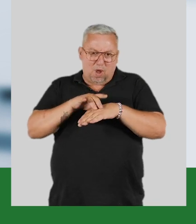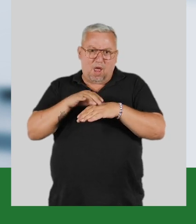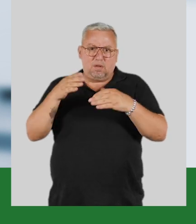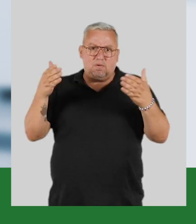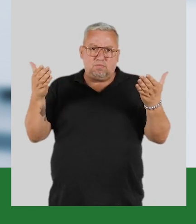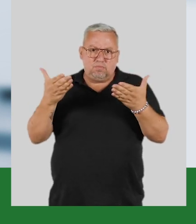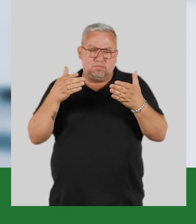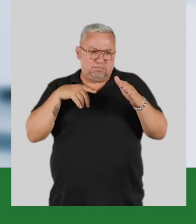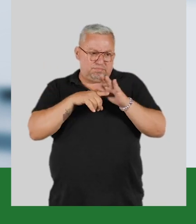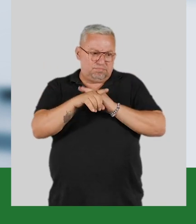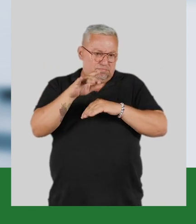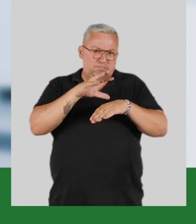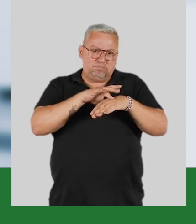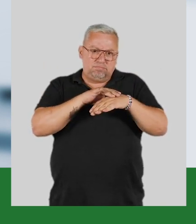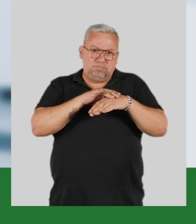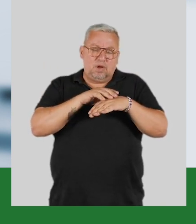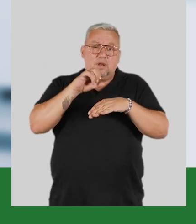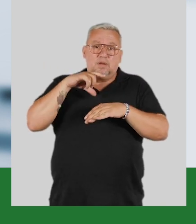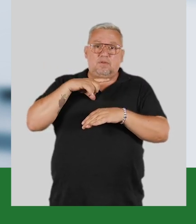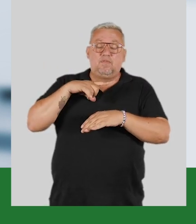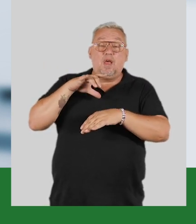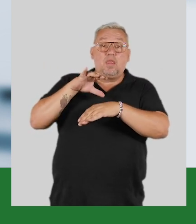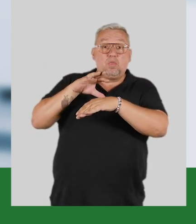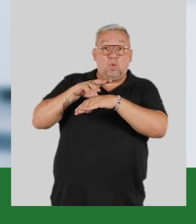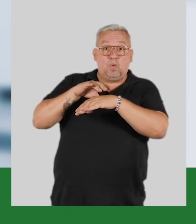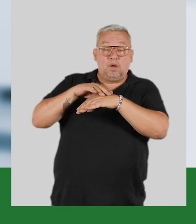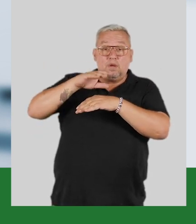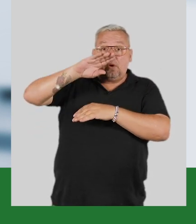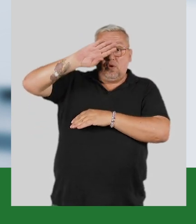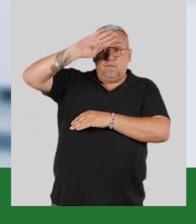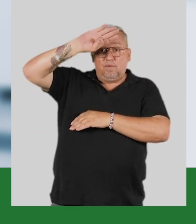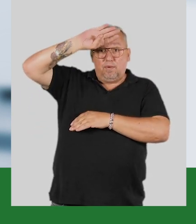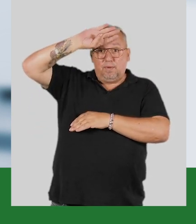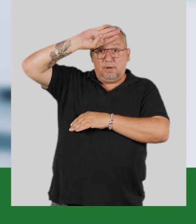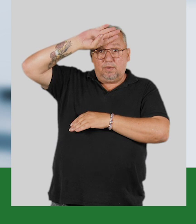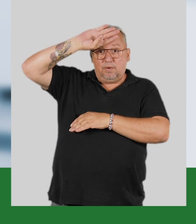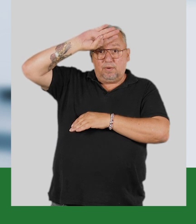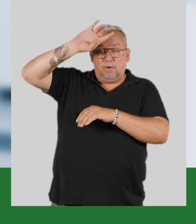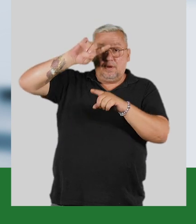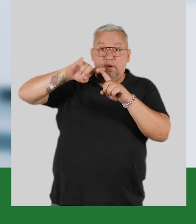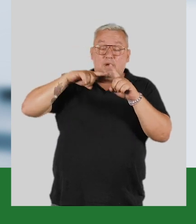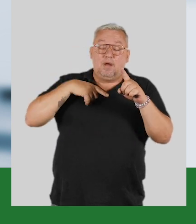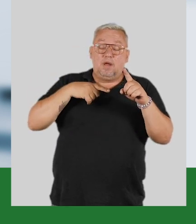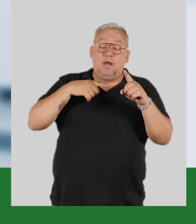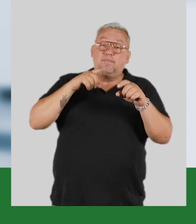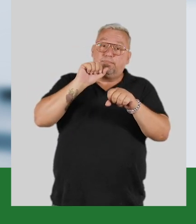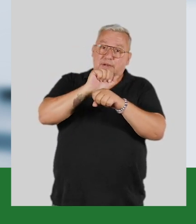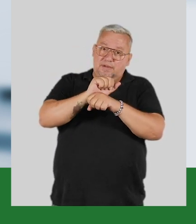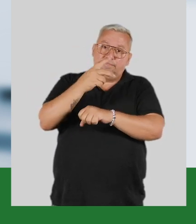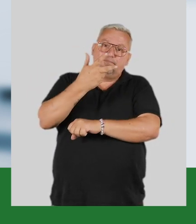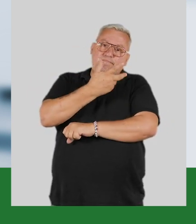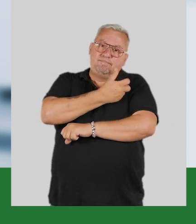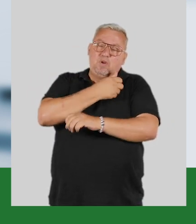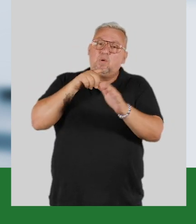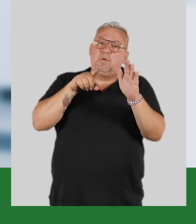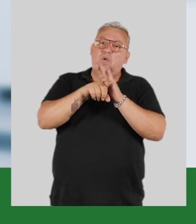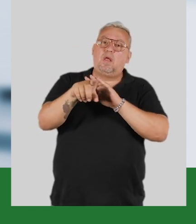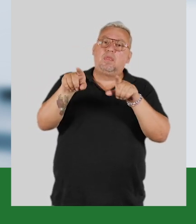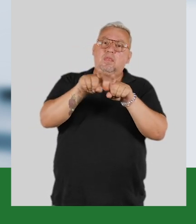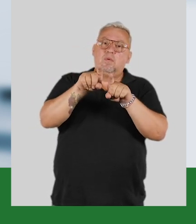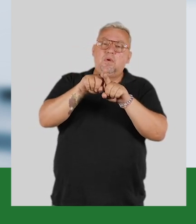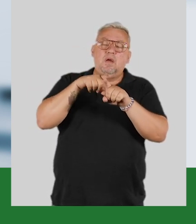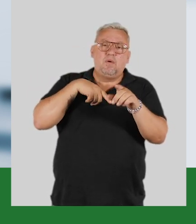momento da vacinação, porque se a pessoa tiver com alguma doença febril, o ideal é contraindicar a vacinação e perguntar se a pessoa